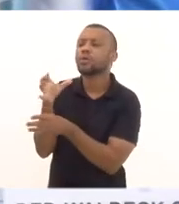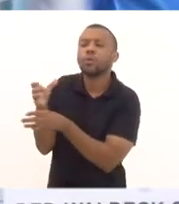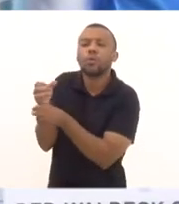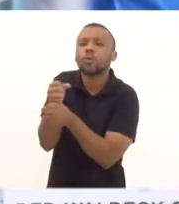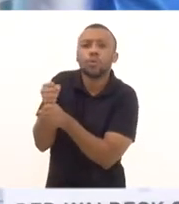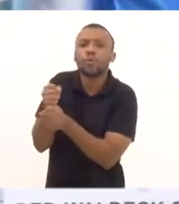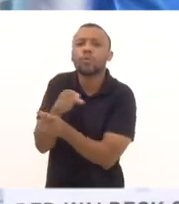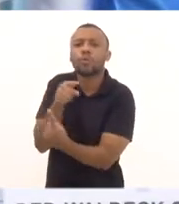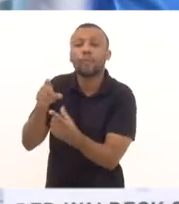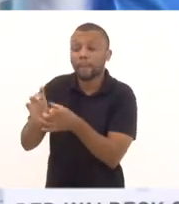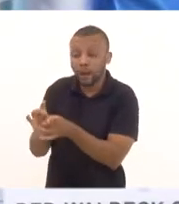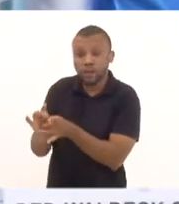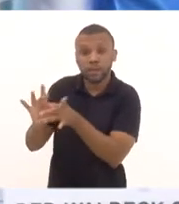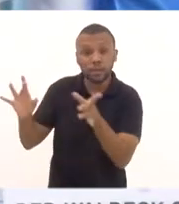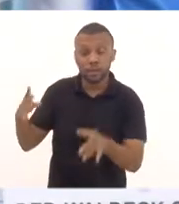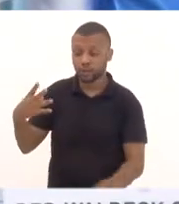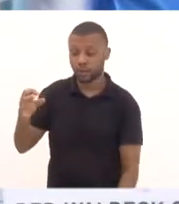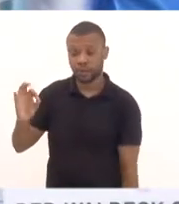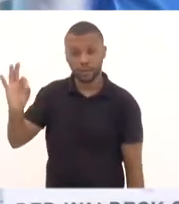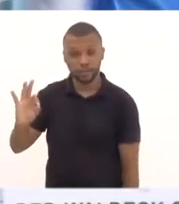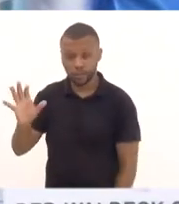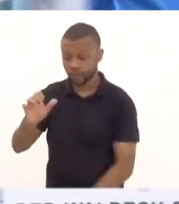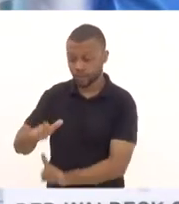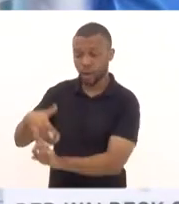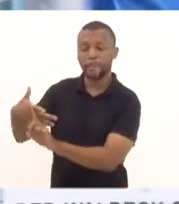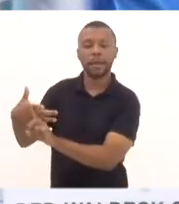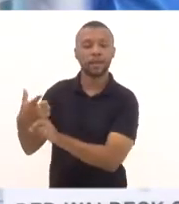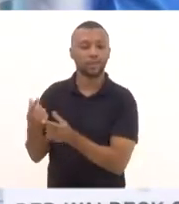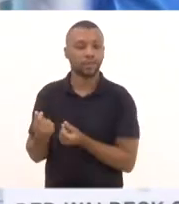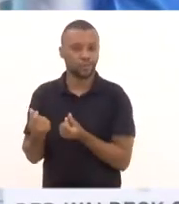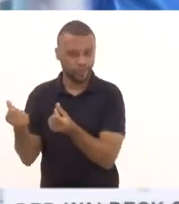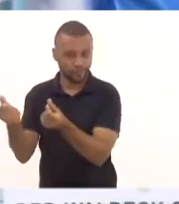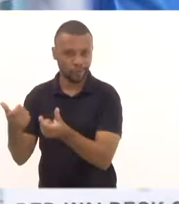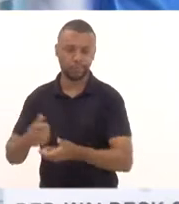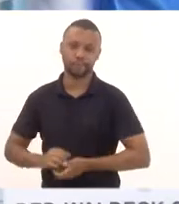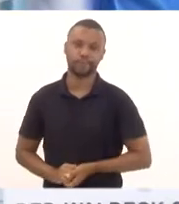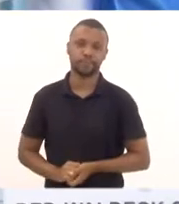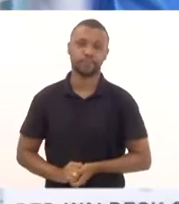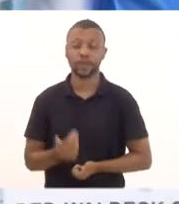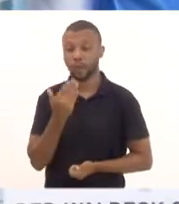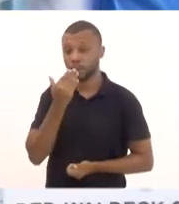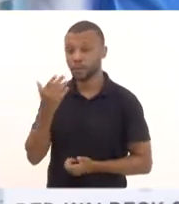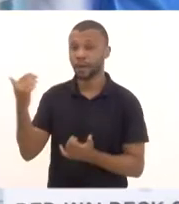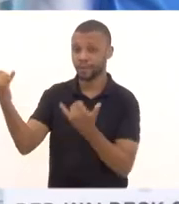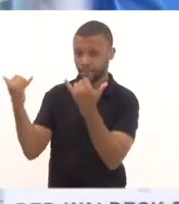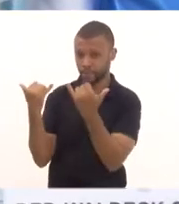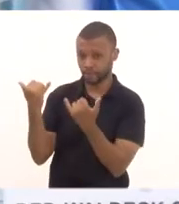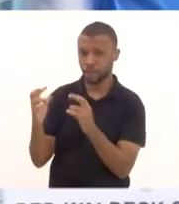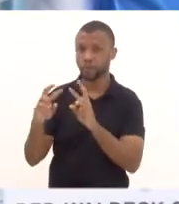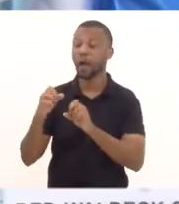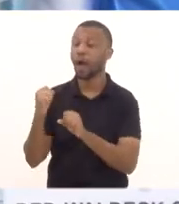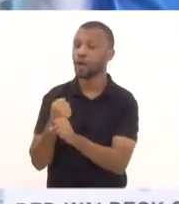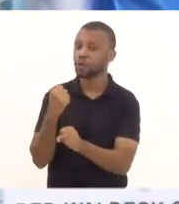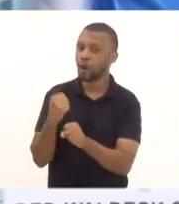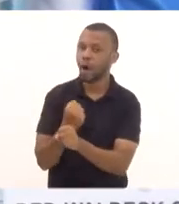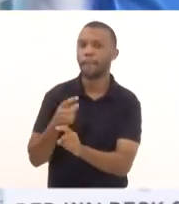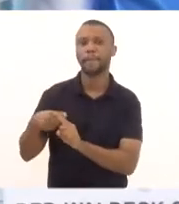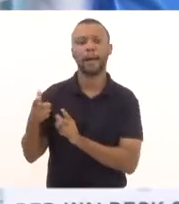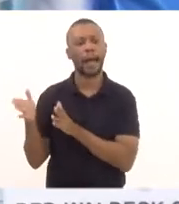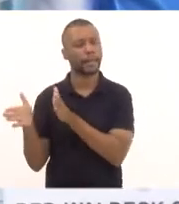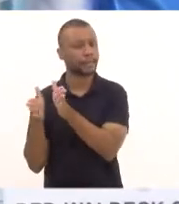para atualizar Esse aumento de 40 por céu solicitar informações sobre as obras de acessibilidade das